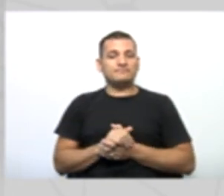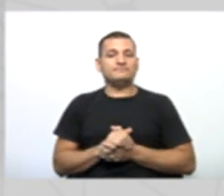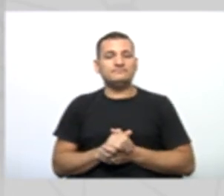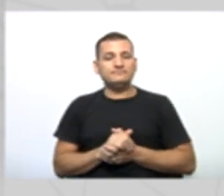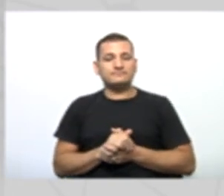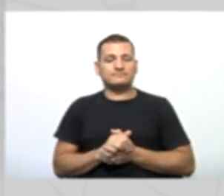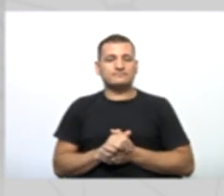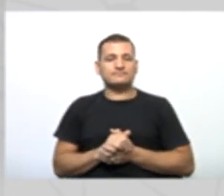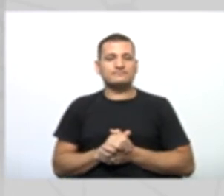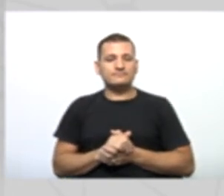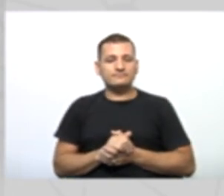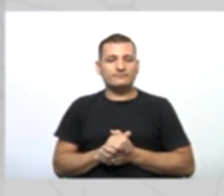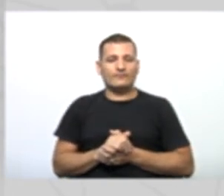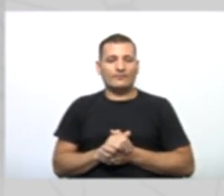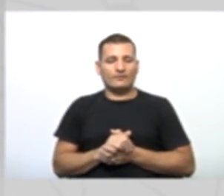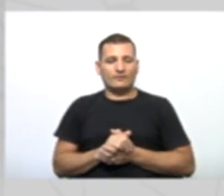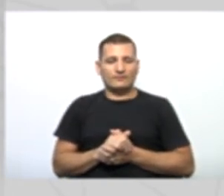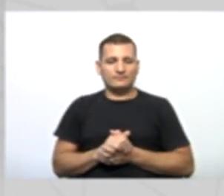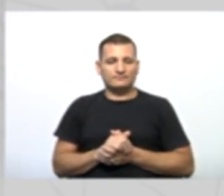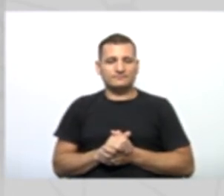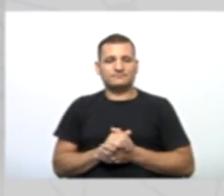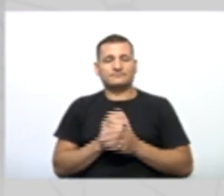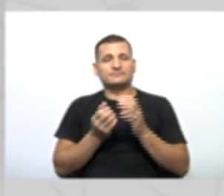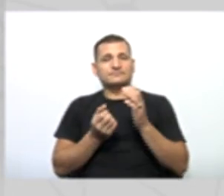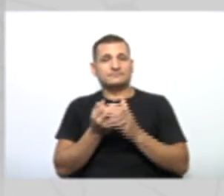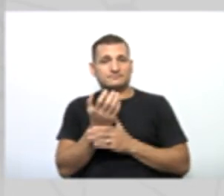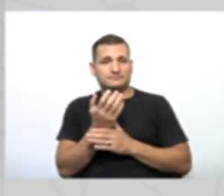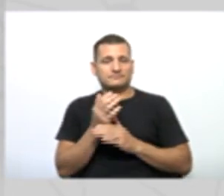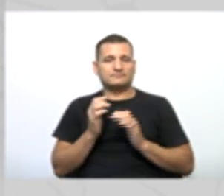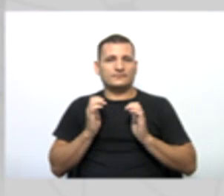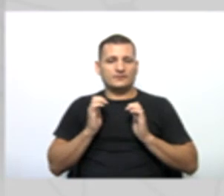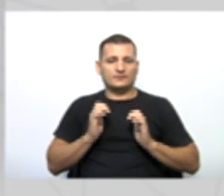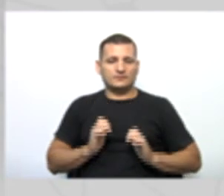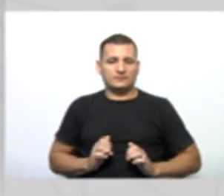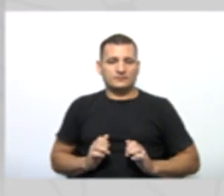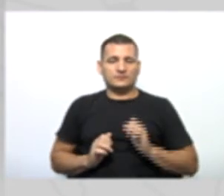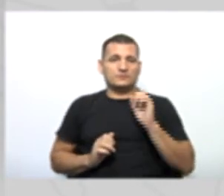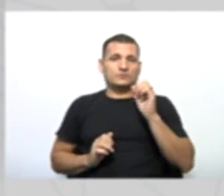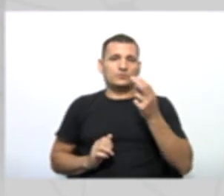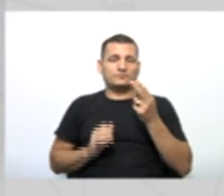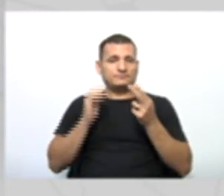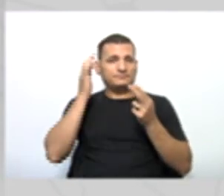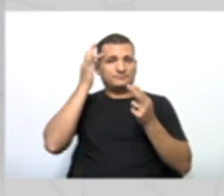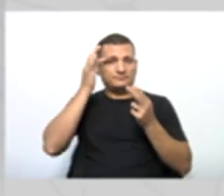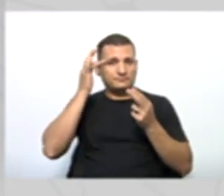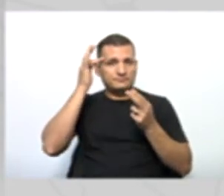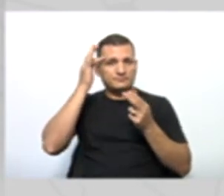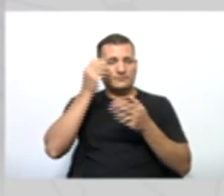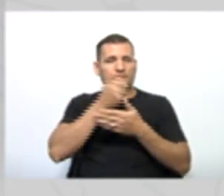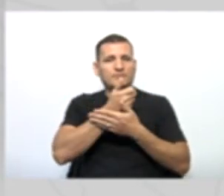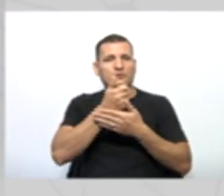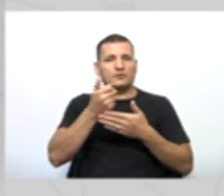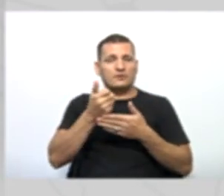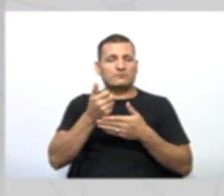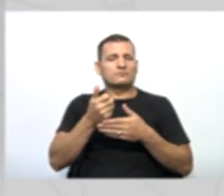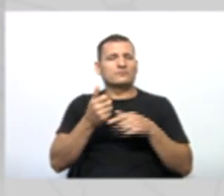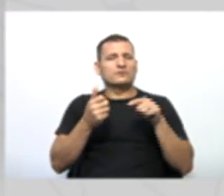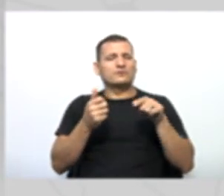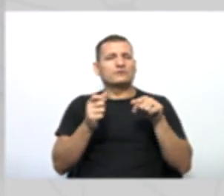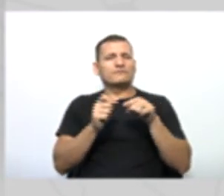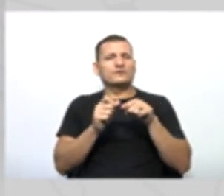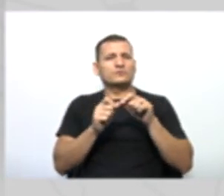lá, pessoal. Próxima afirmação, olha só. Criou a ética ou filosofia moral ao fazer os próprios